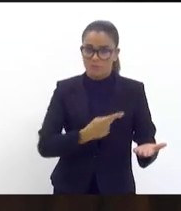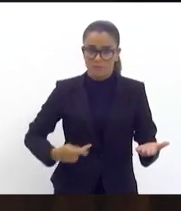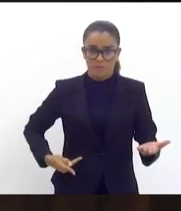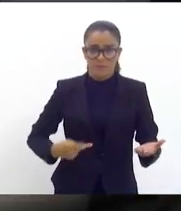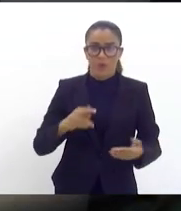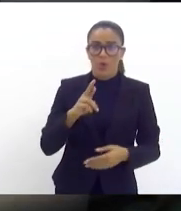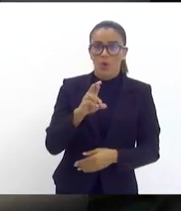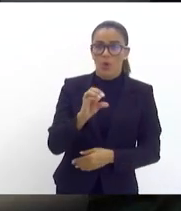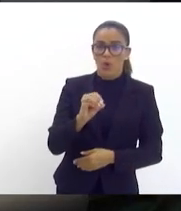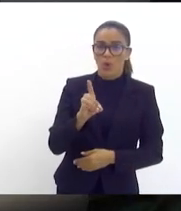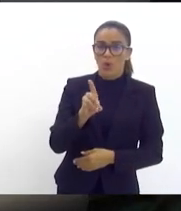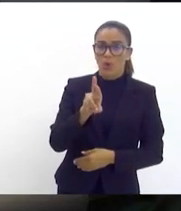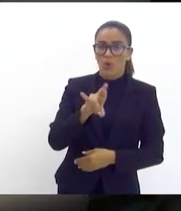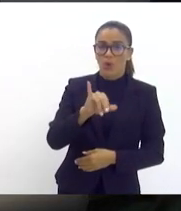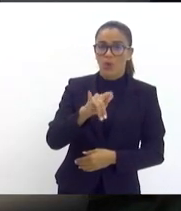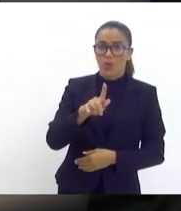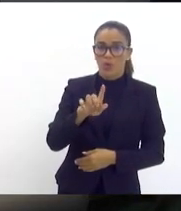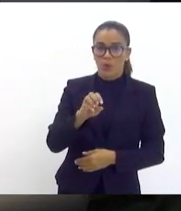Amorim.